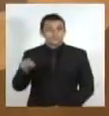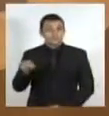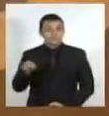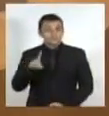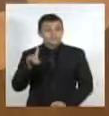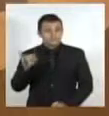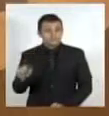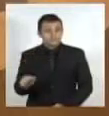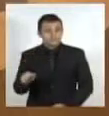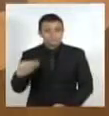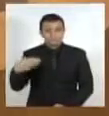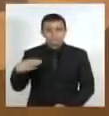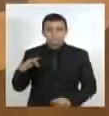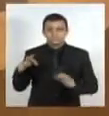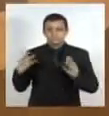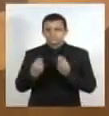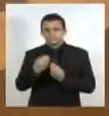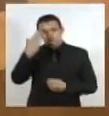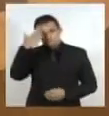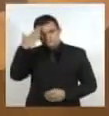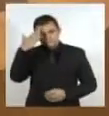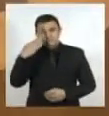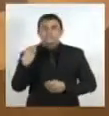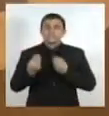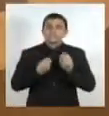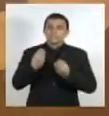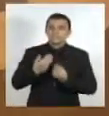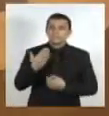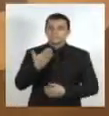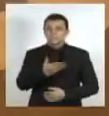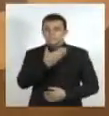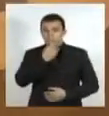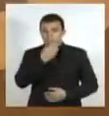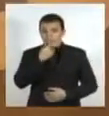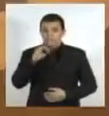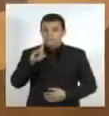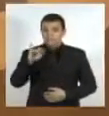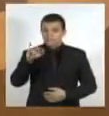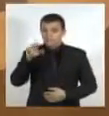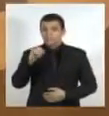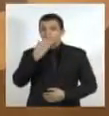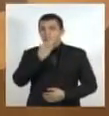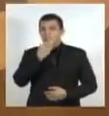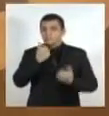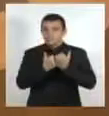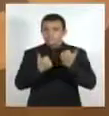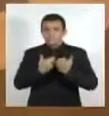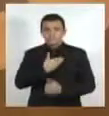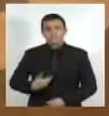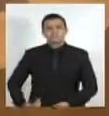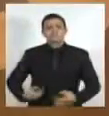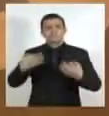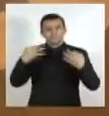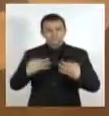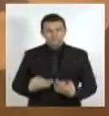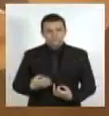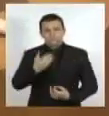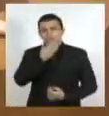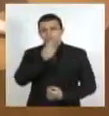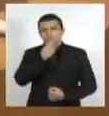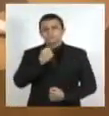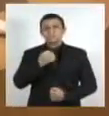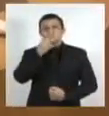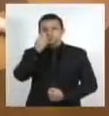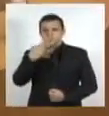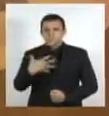saber de como Antônio Jorge Dino foi um vice-governador decente, um homem autêntico e soube respeitar as